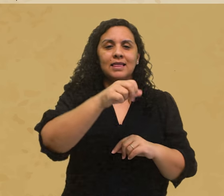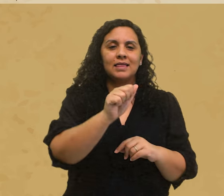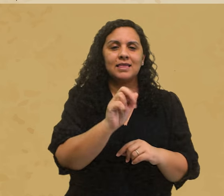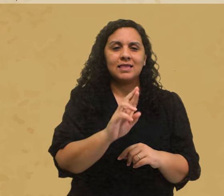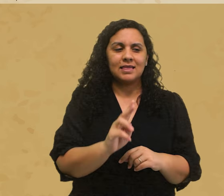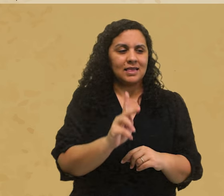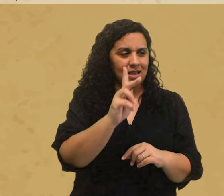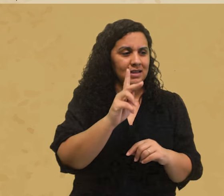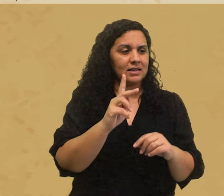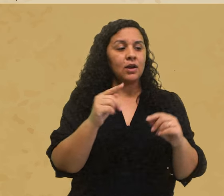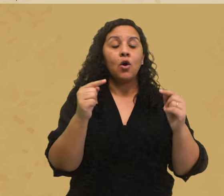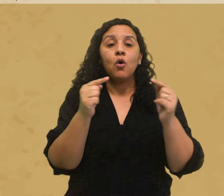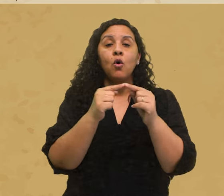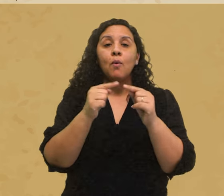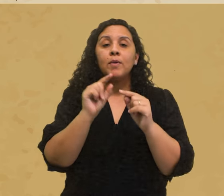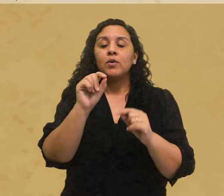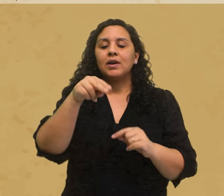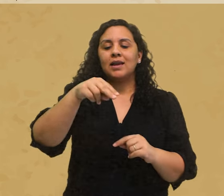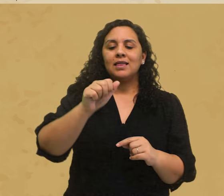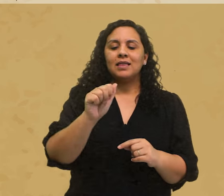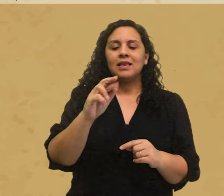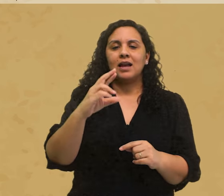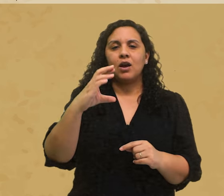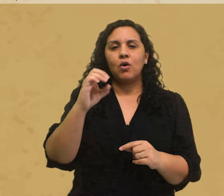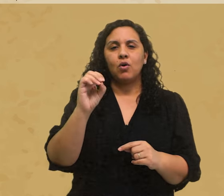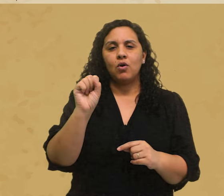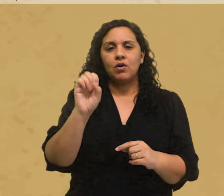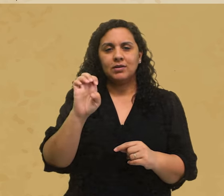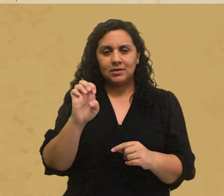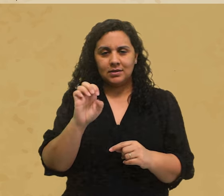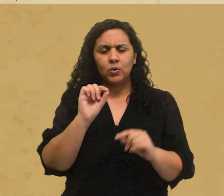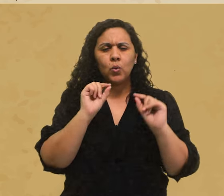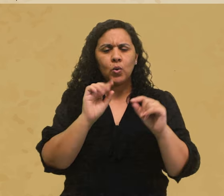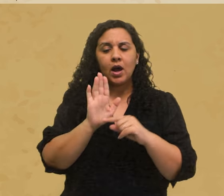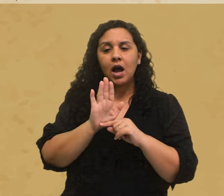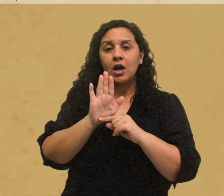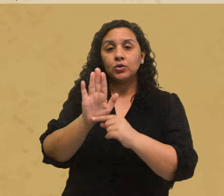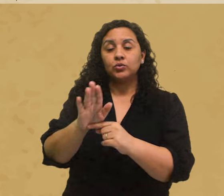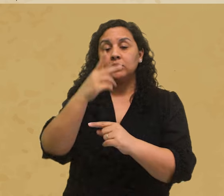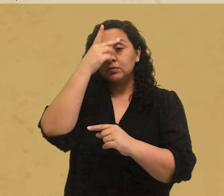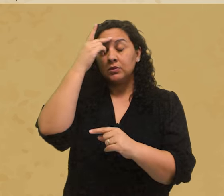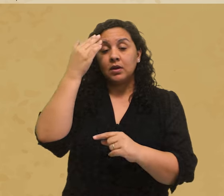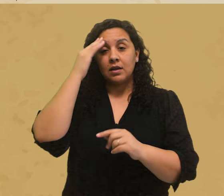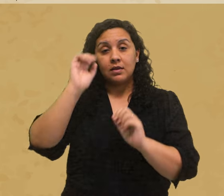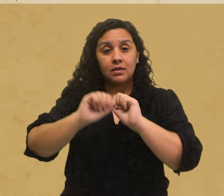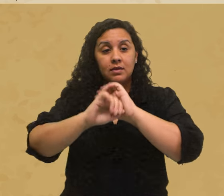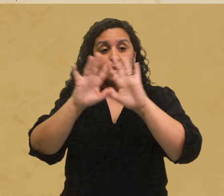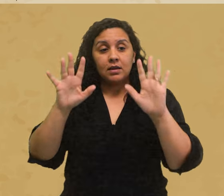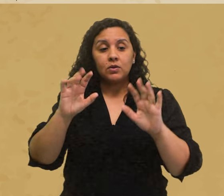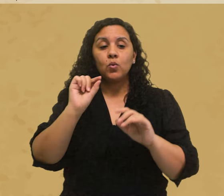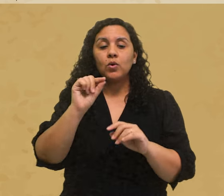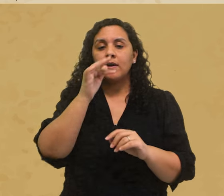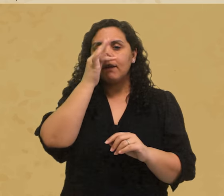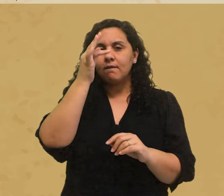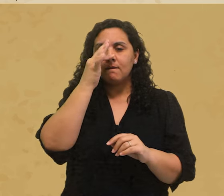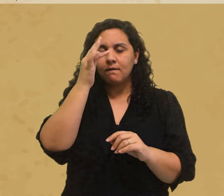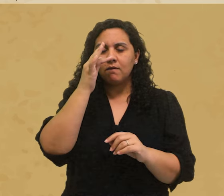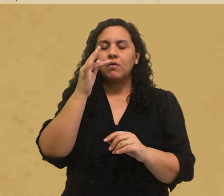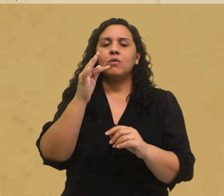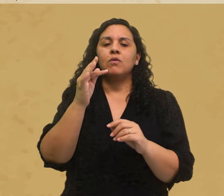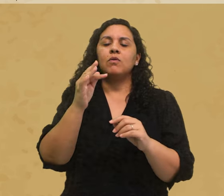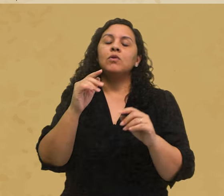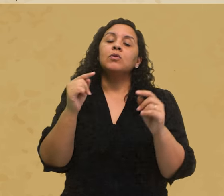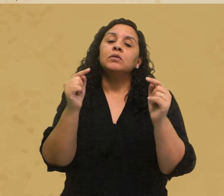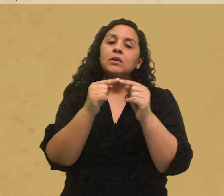narc, como fonte de narcose, ajuda a compreender a relação da flor Narciso com